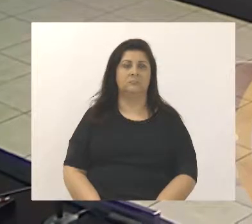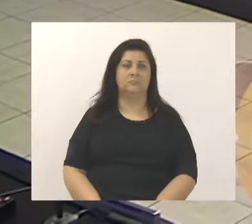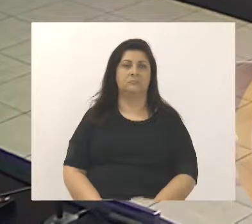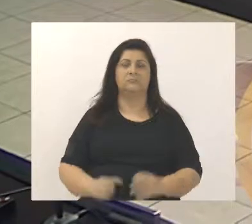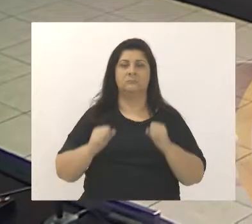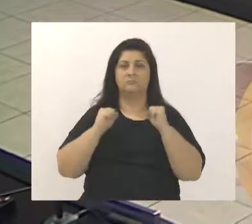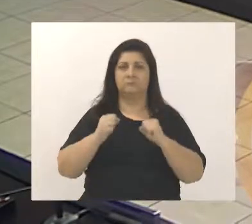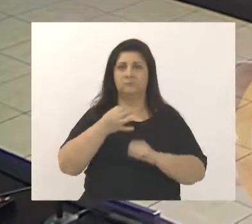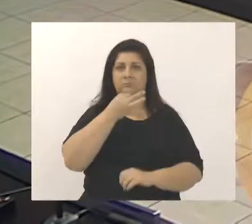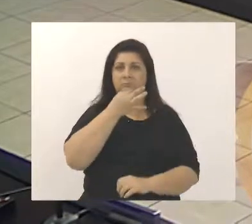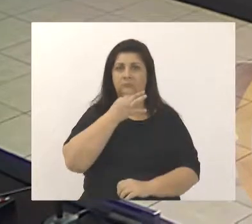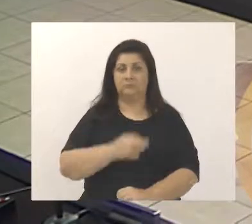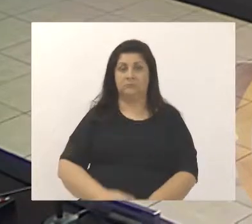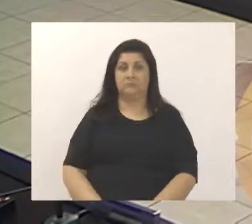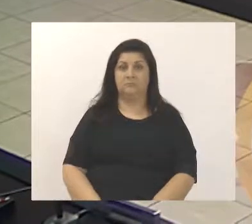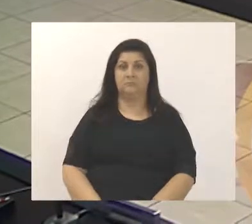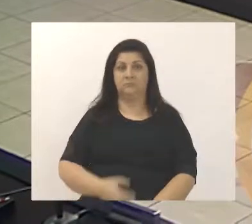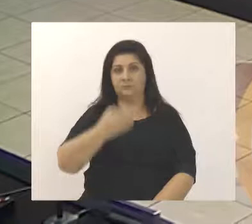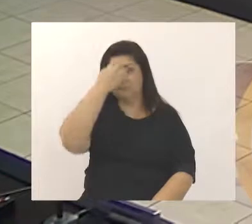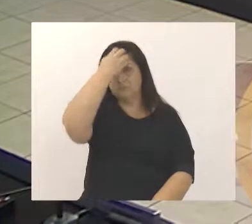projeto continua em discussão.